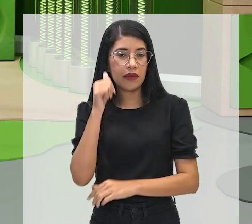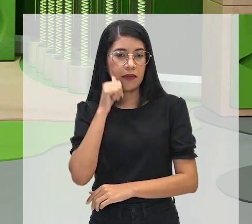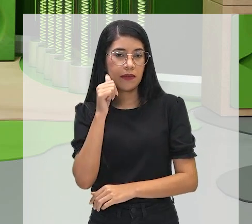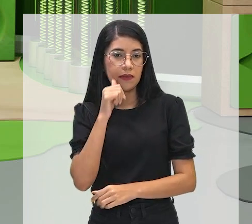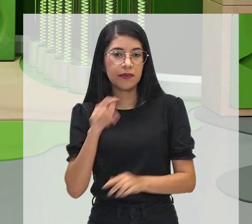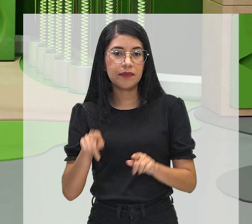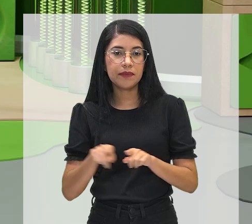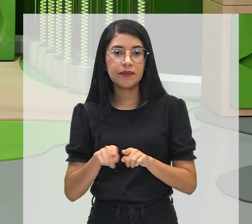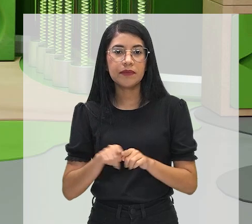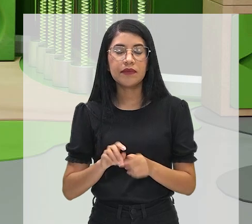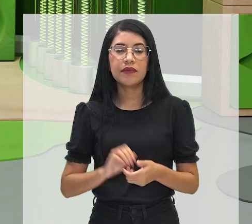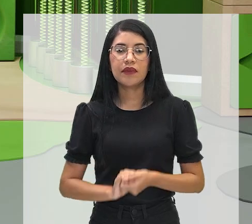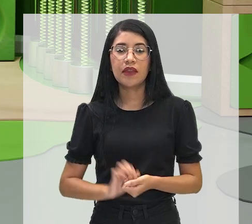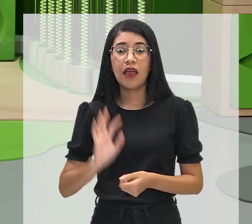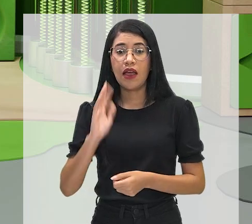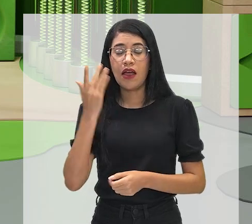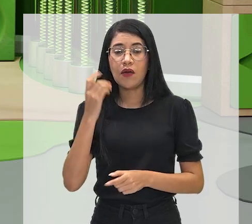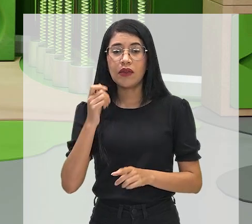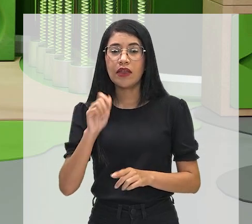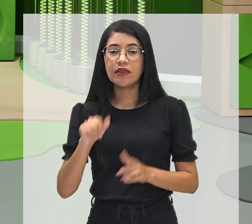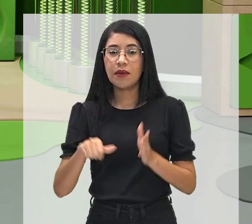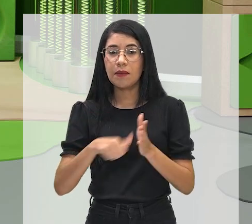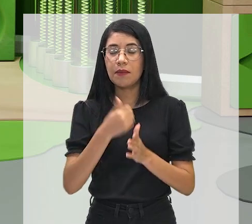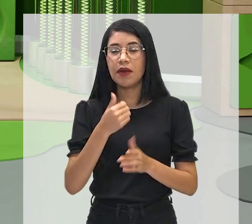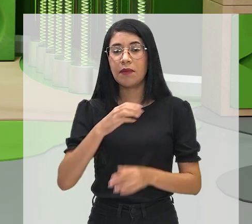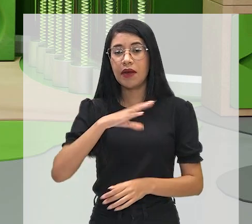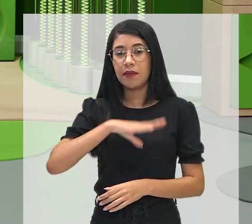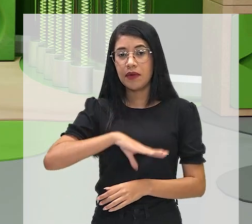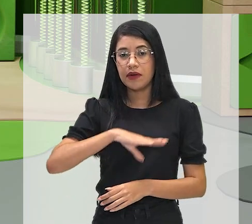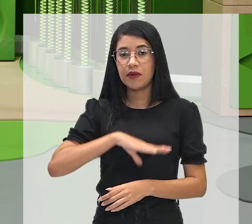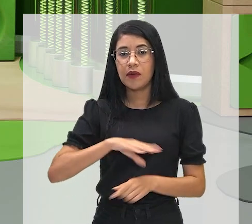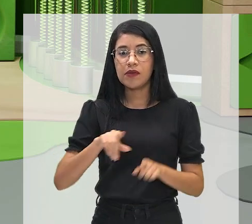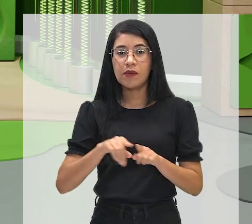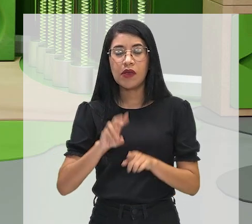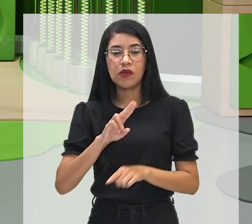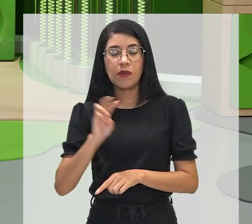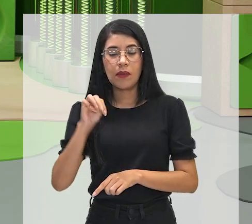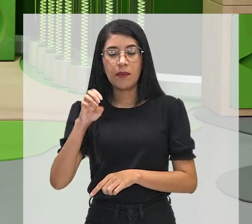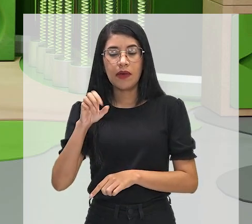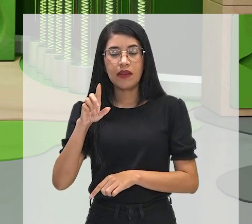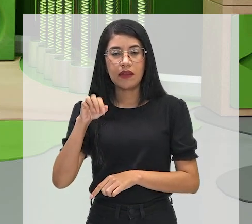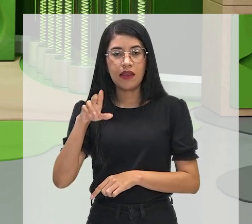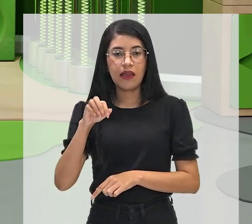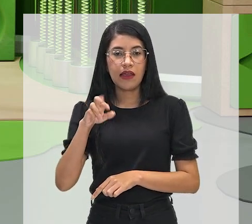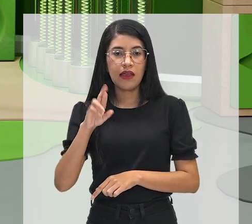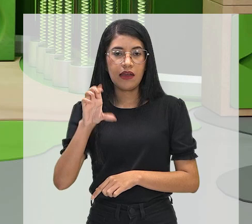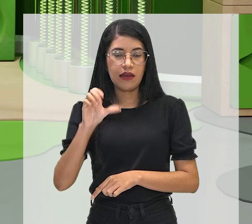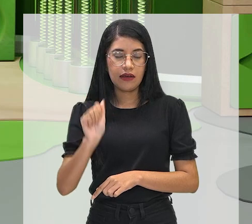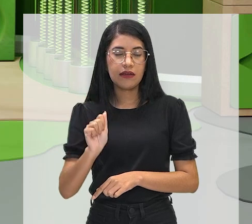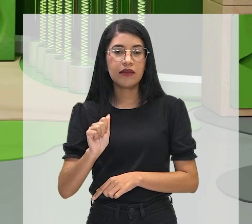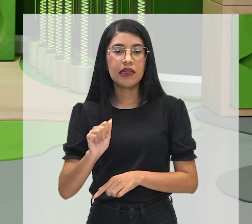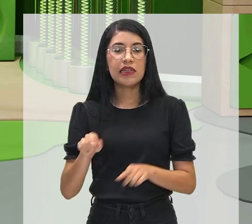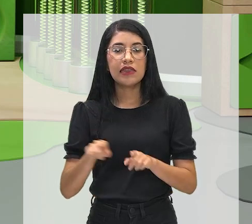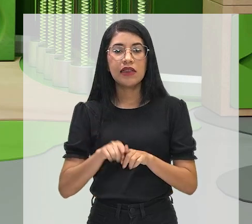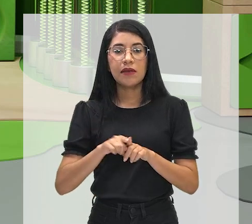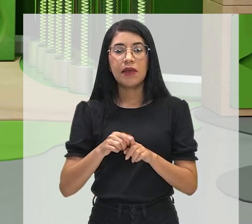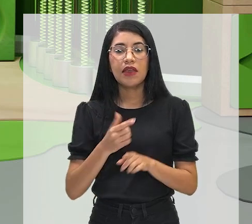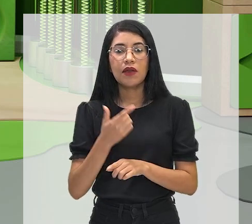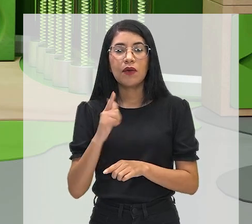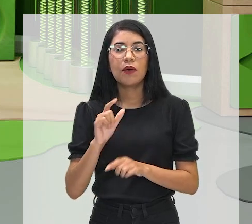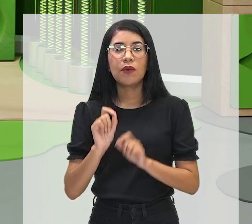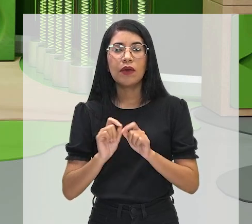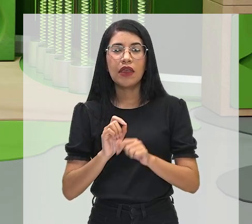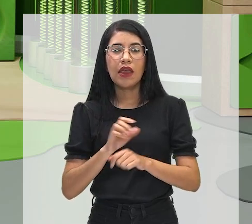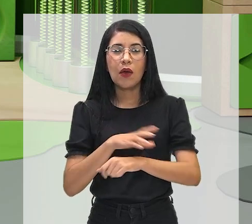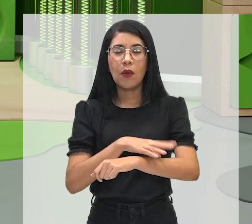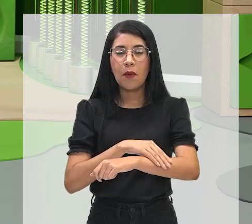das mulheres. Ocorre a primeira menstruação, que também é chamada de menarca. E aí a gente vai ter também o